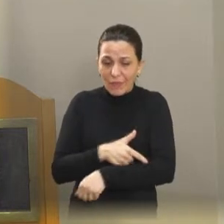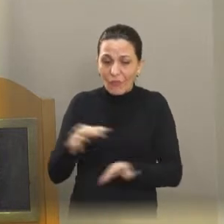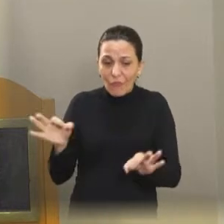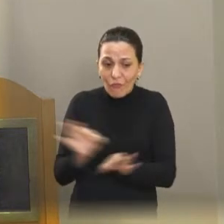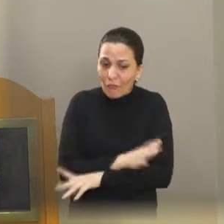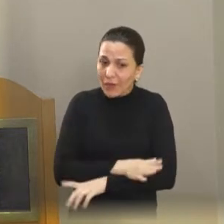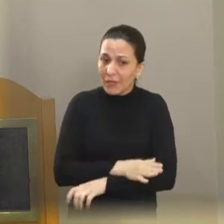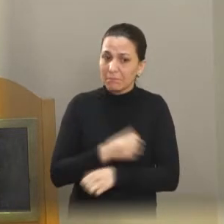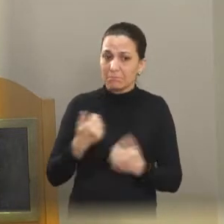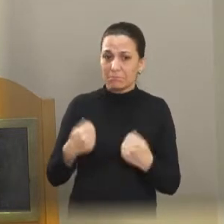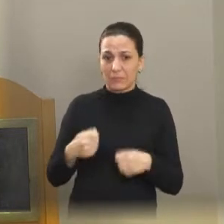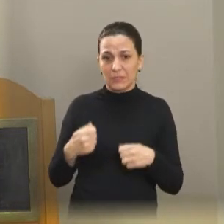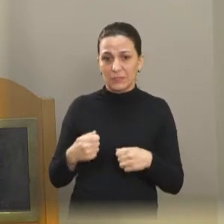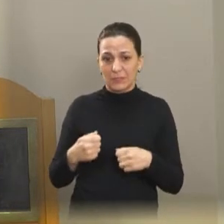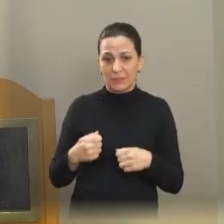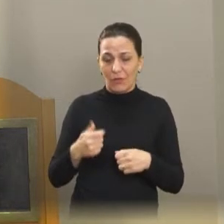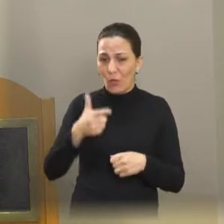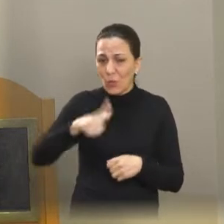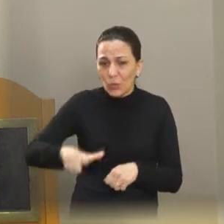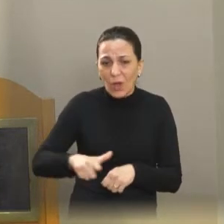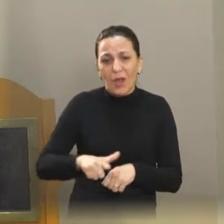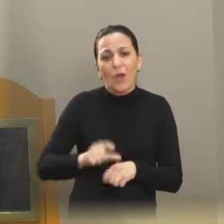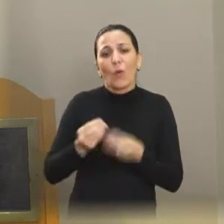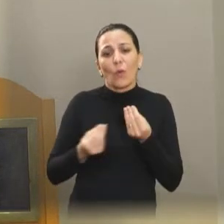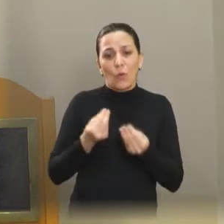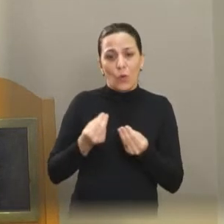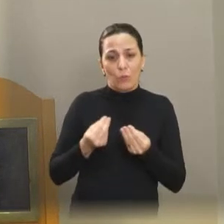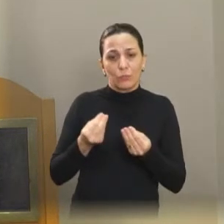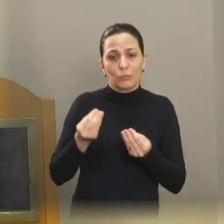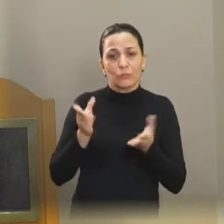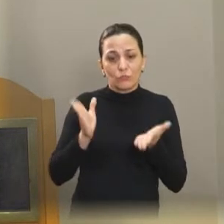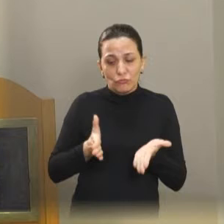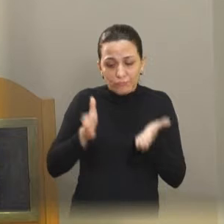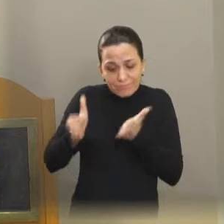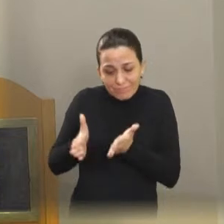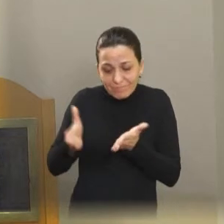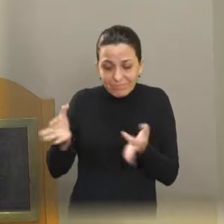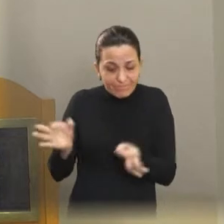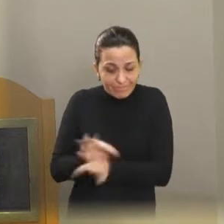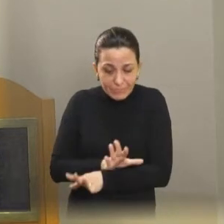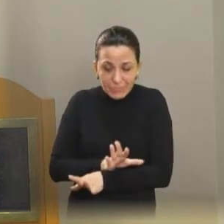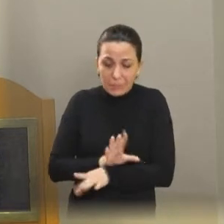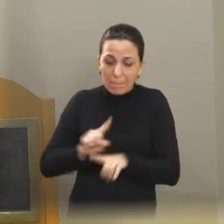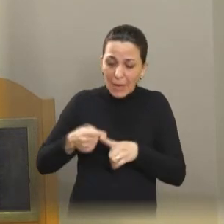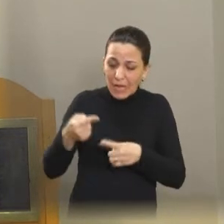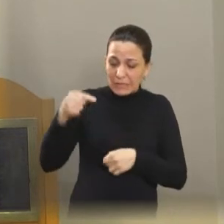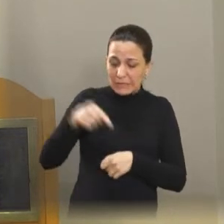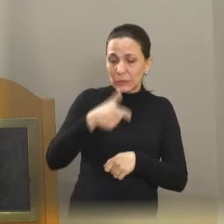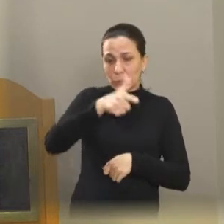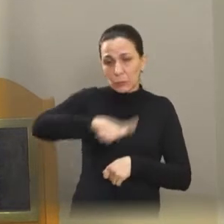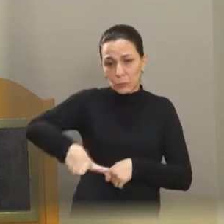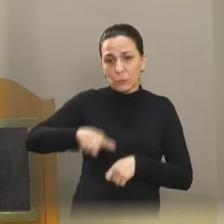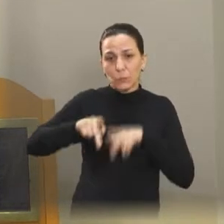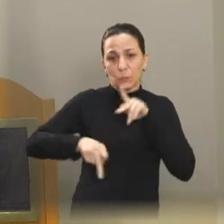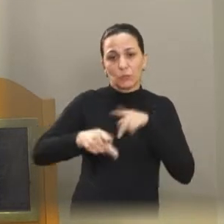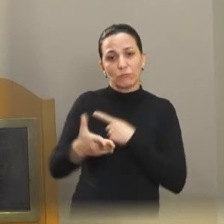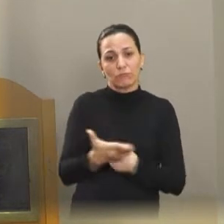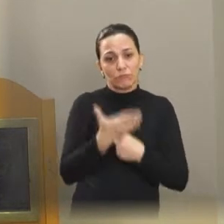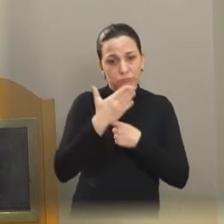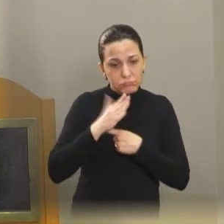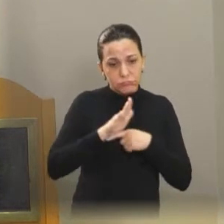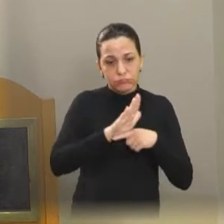não continua ainda isso é muito sério e a gente pede que a população ajude